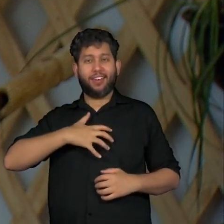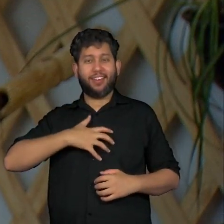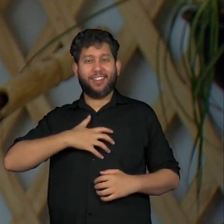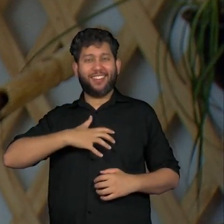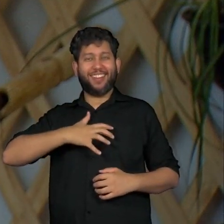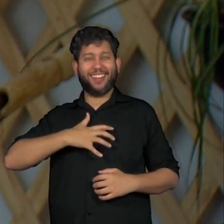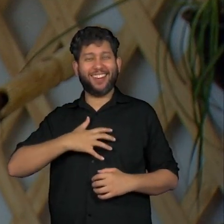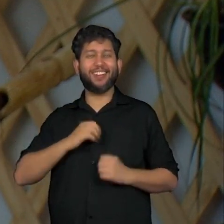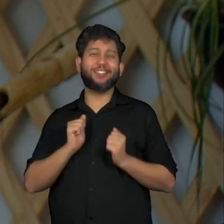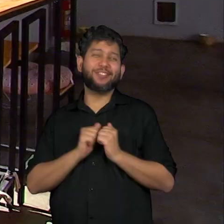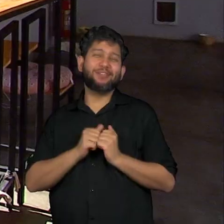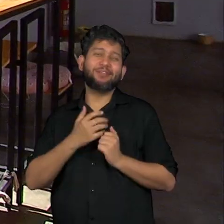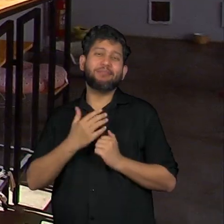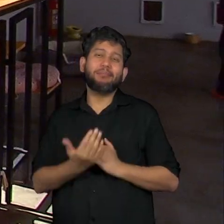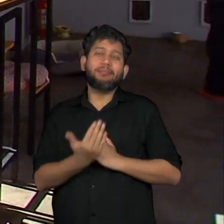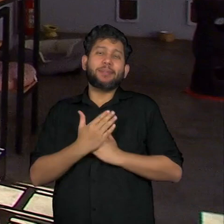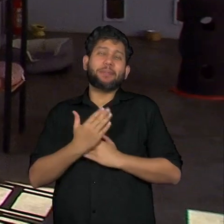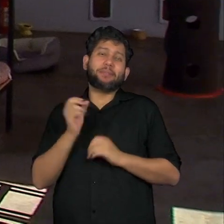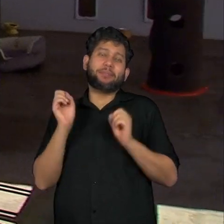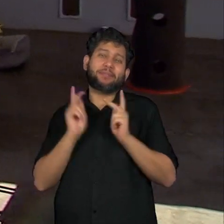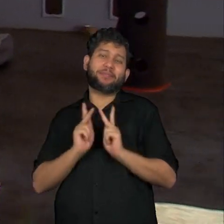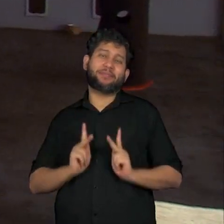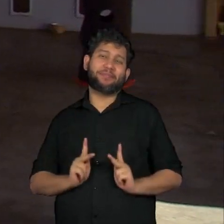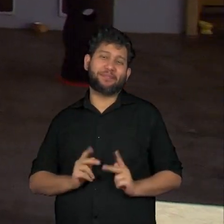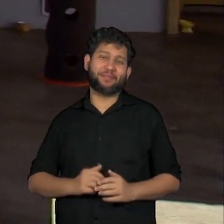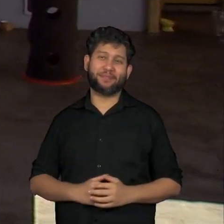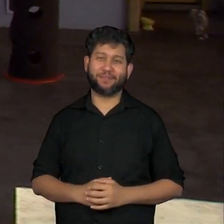ter eles do lado, é muito gostoso.